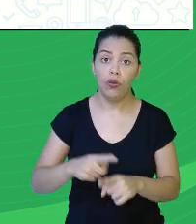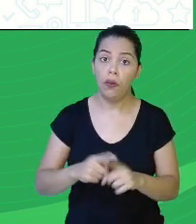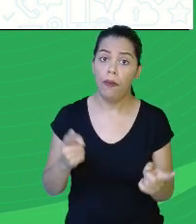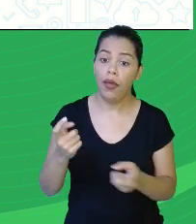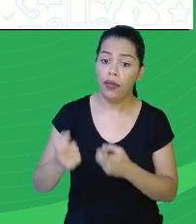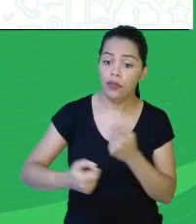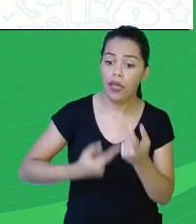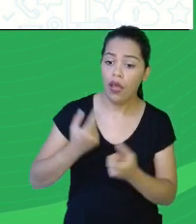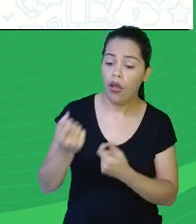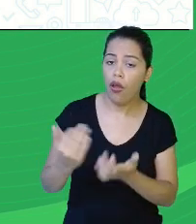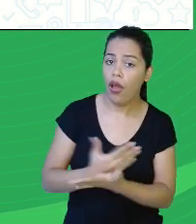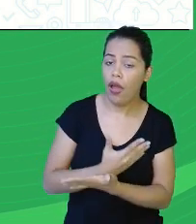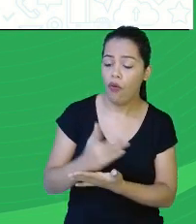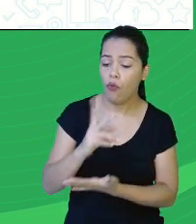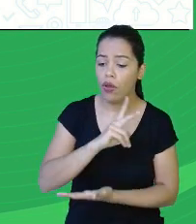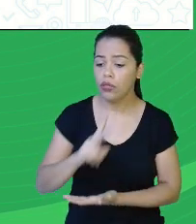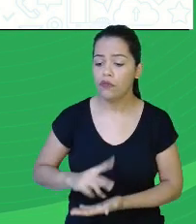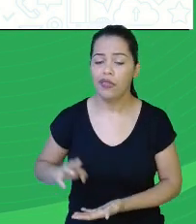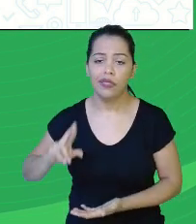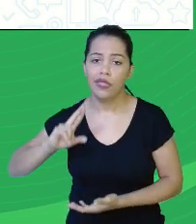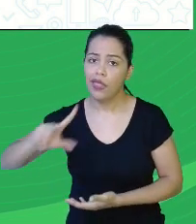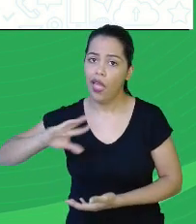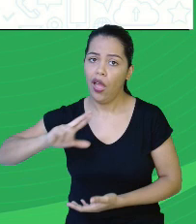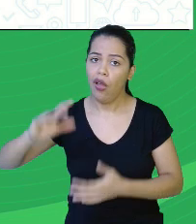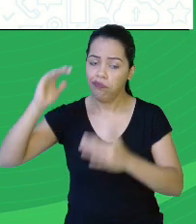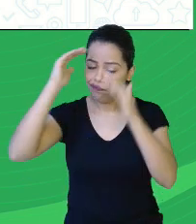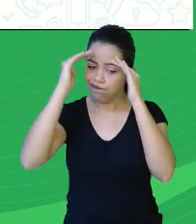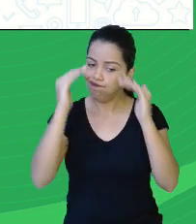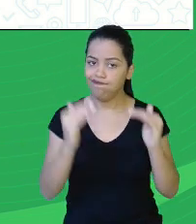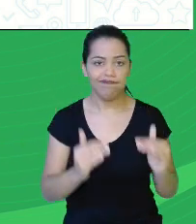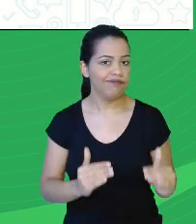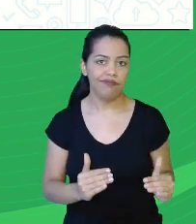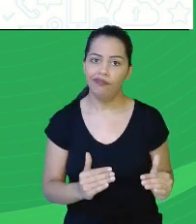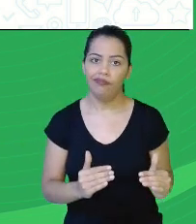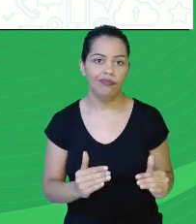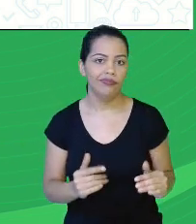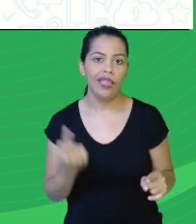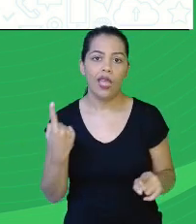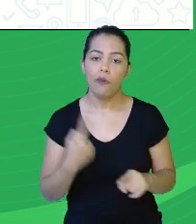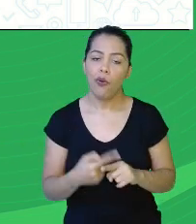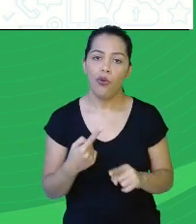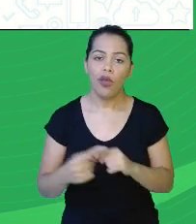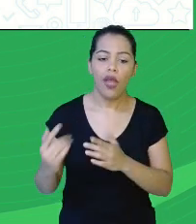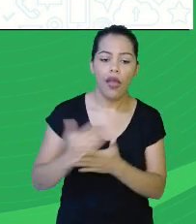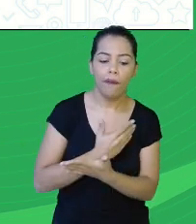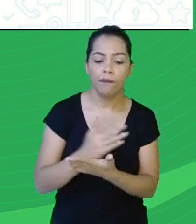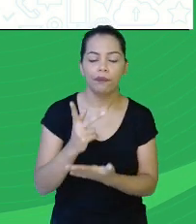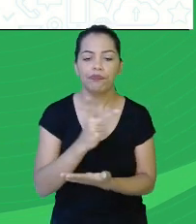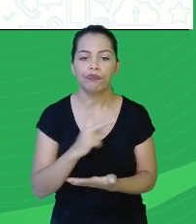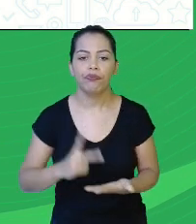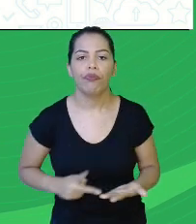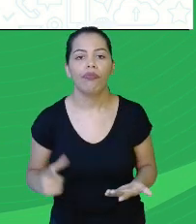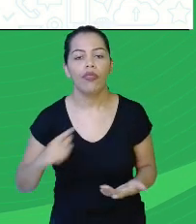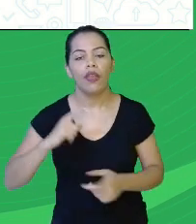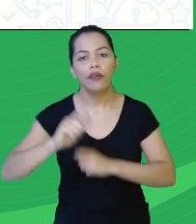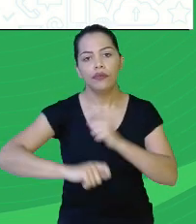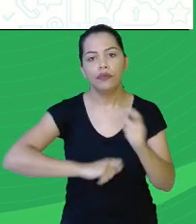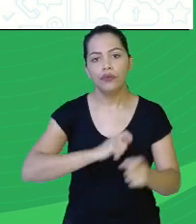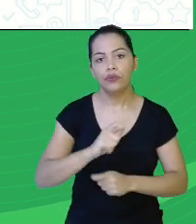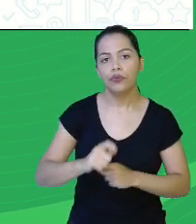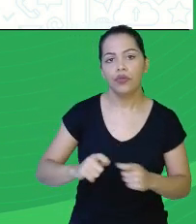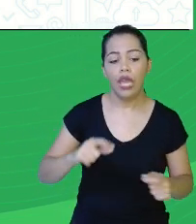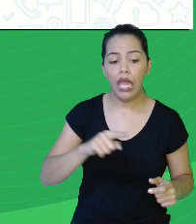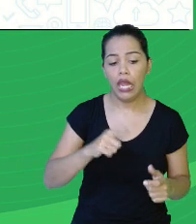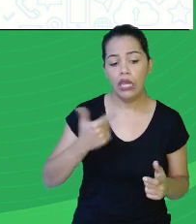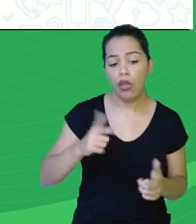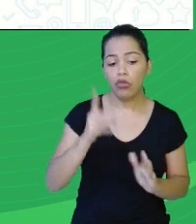eles têm assim, bastante dificuldade de terem essas terras demarcadas, além das